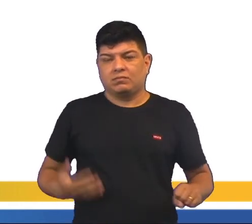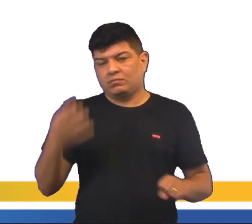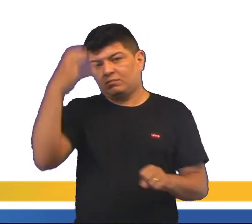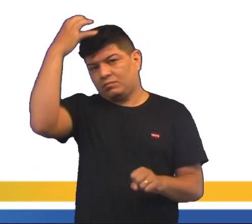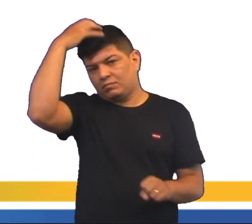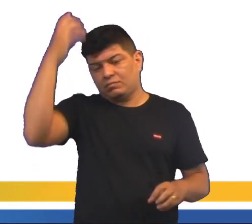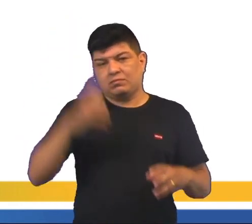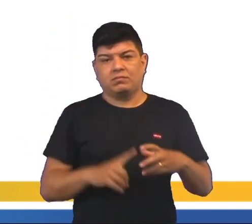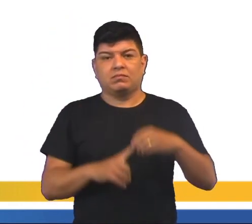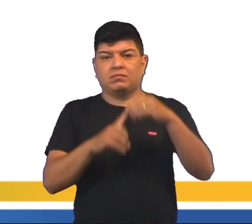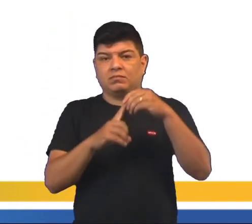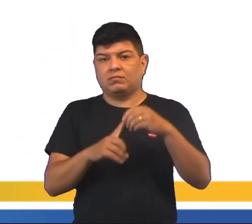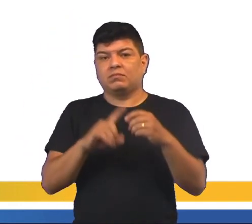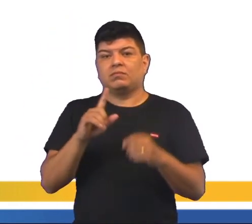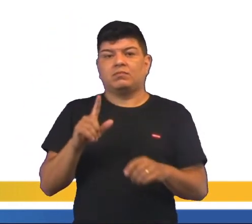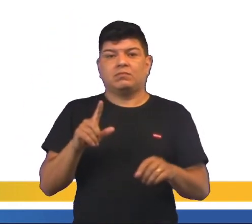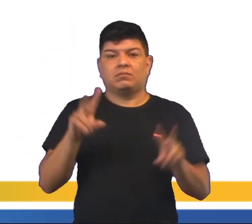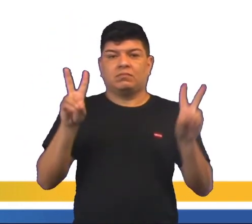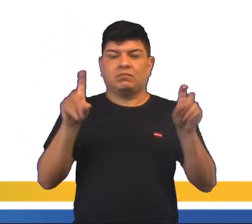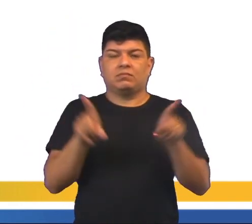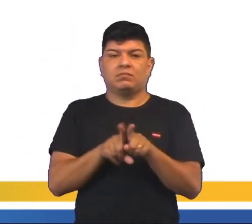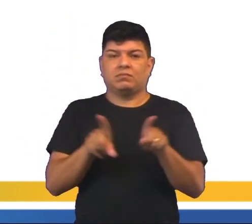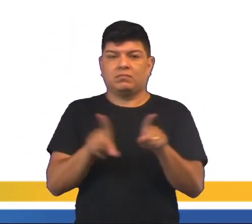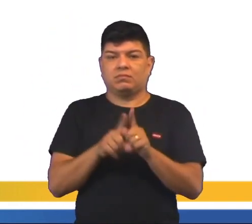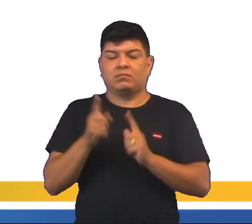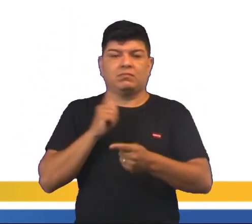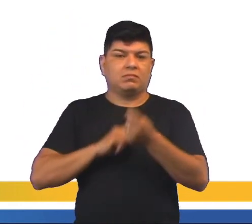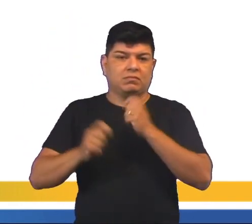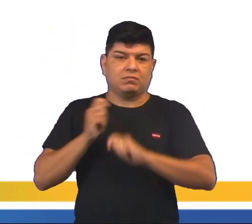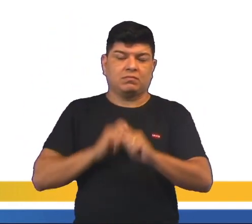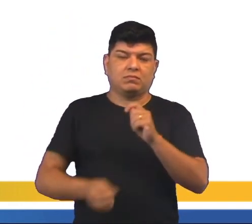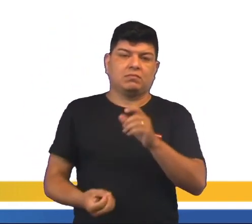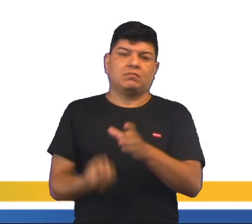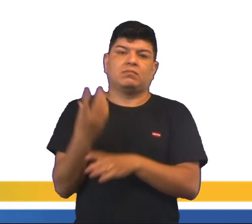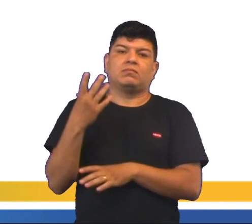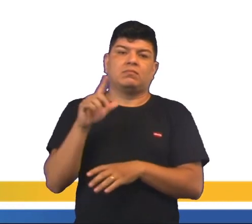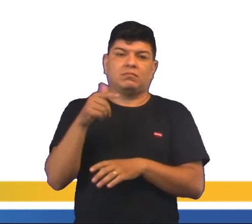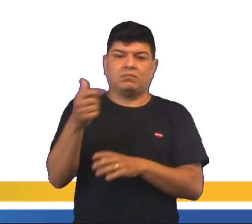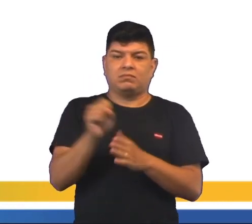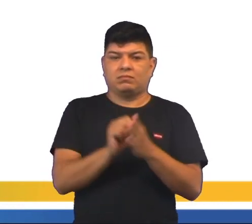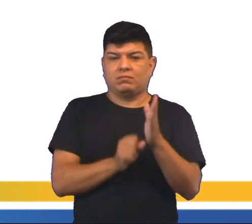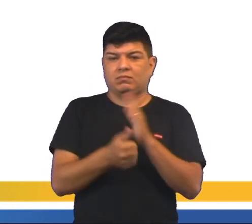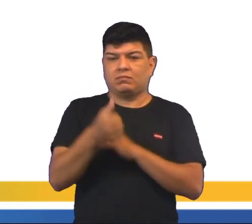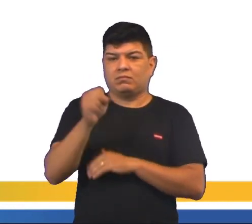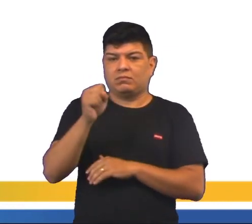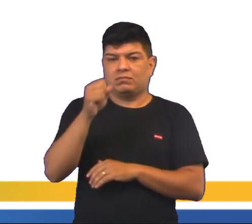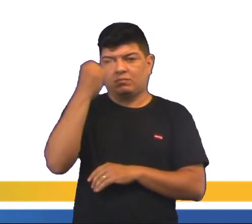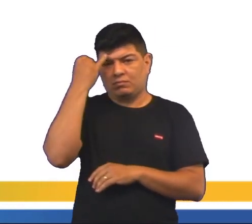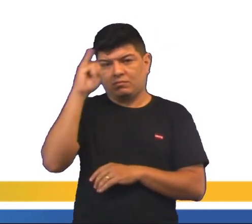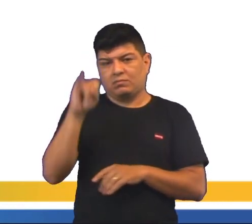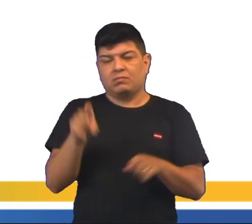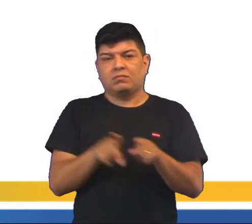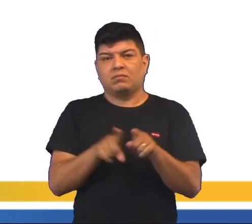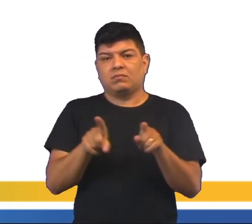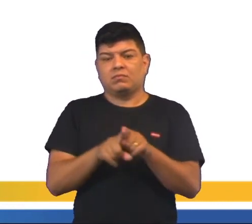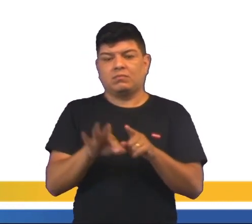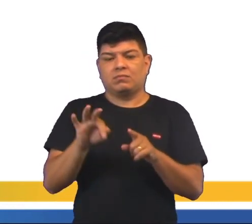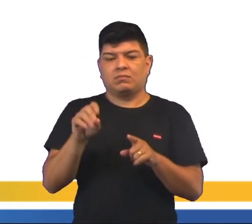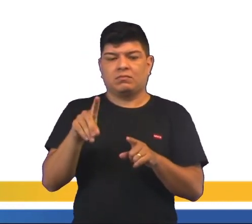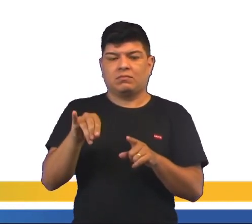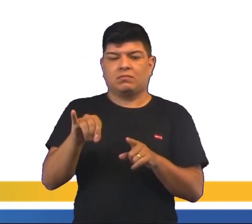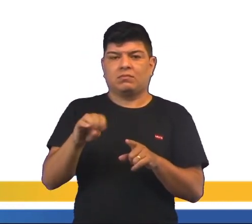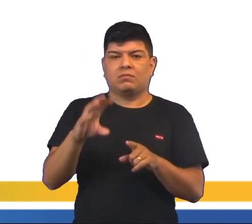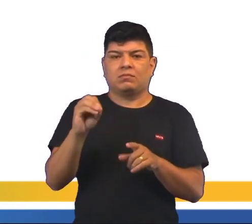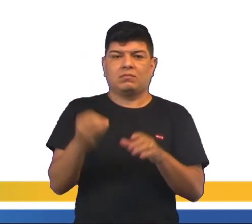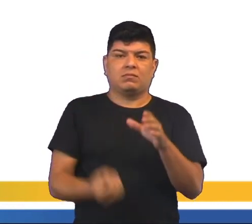governava absolutamente, né? O liberalismo é uma teoria econômica que surge aí depois do século XVIII com as ideias do iluminismo, e o fordismo é uma